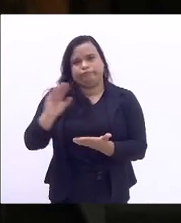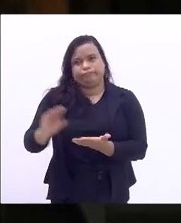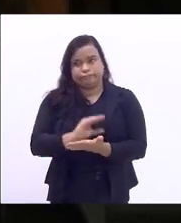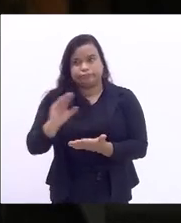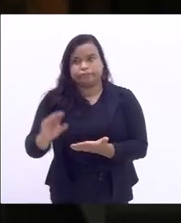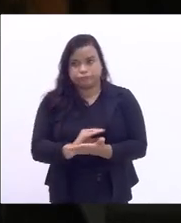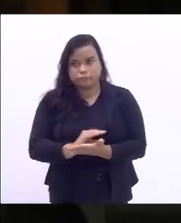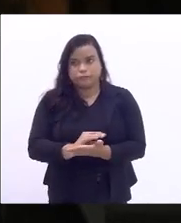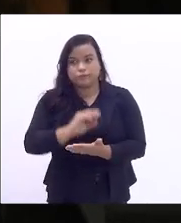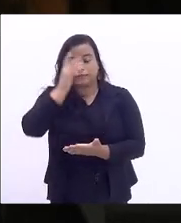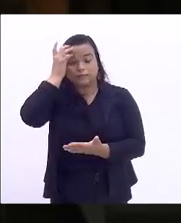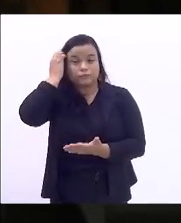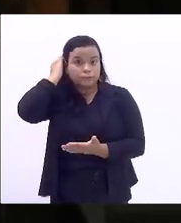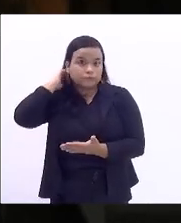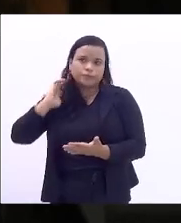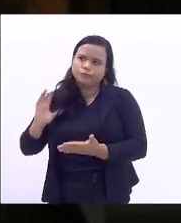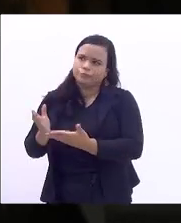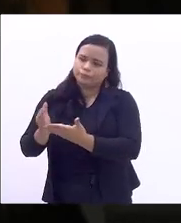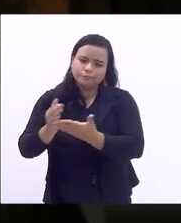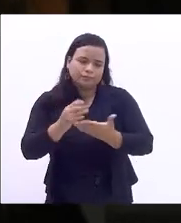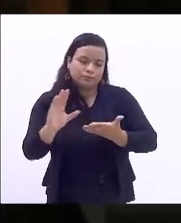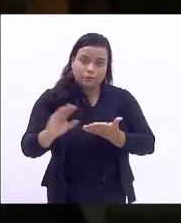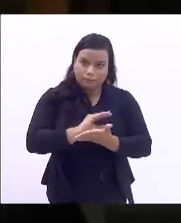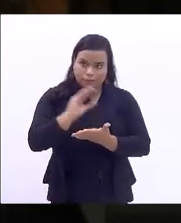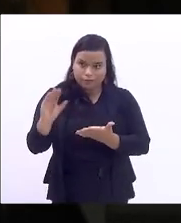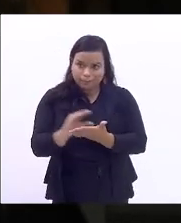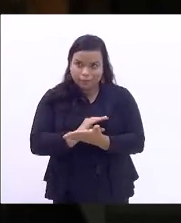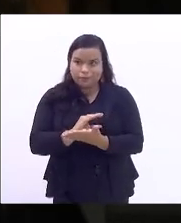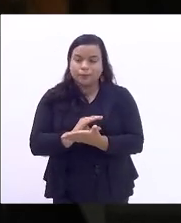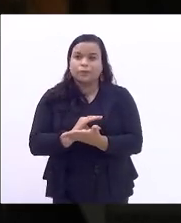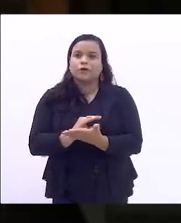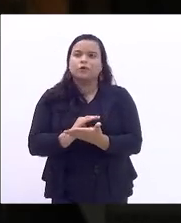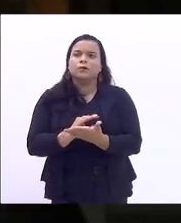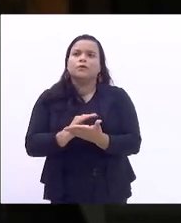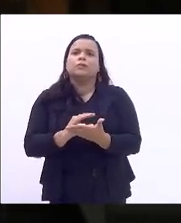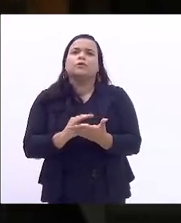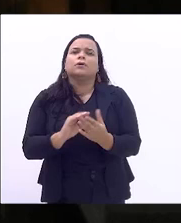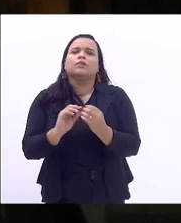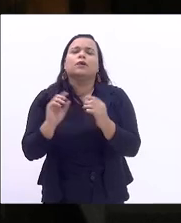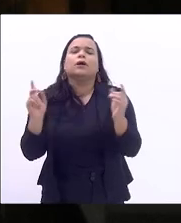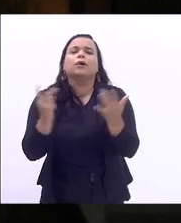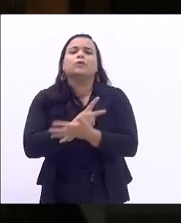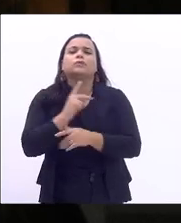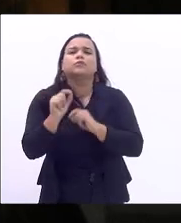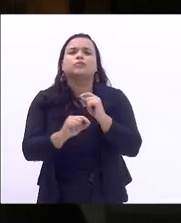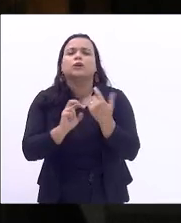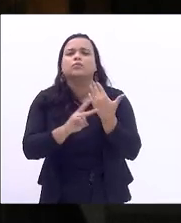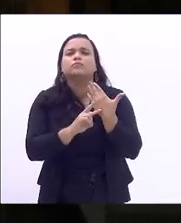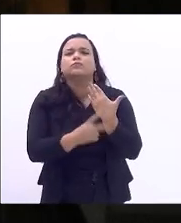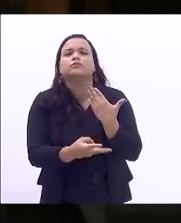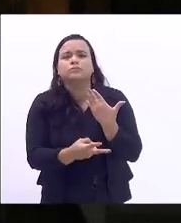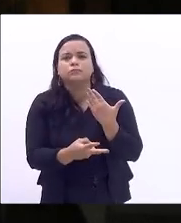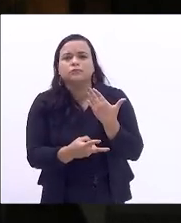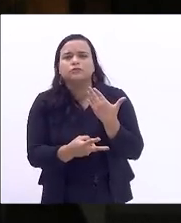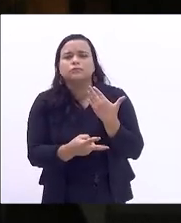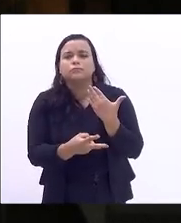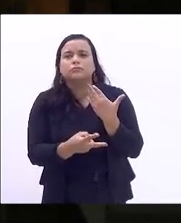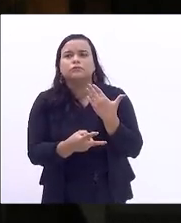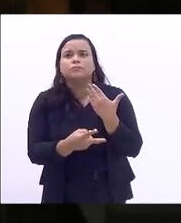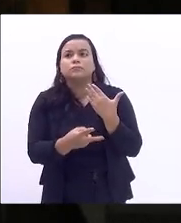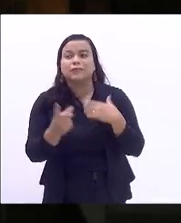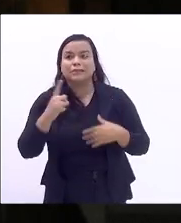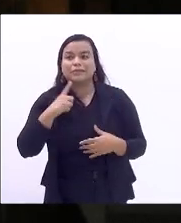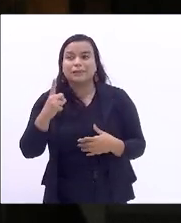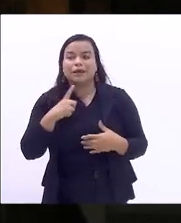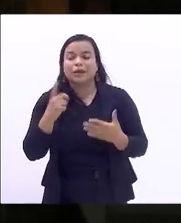diminuindo a receita corrente líquida se você é evidentemente tá de